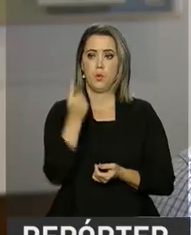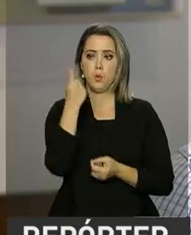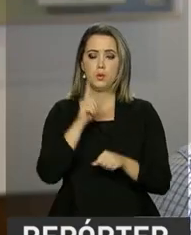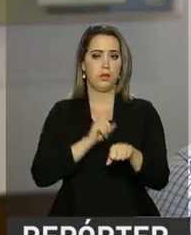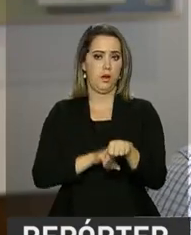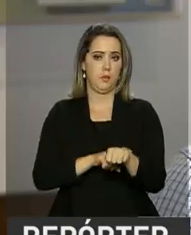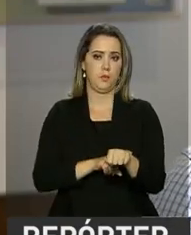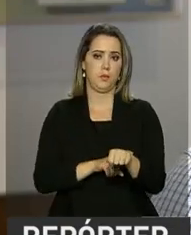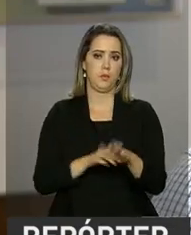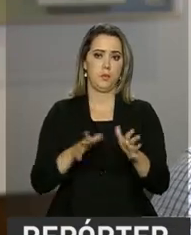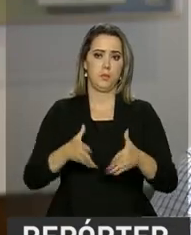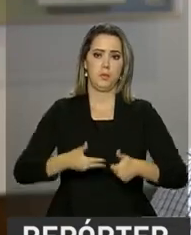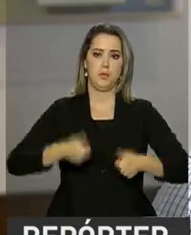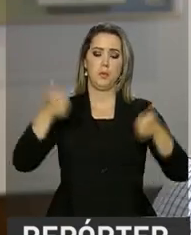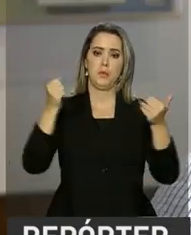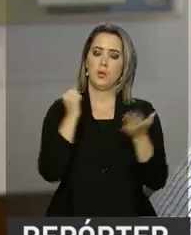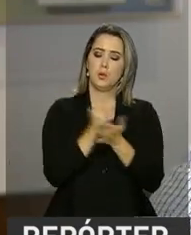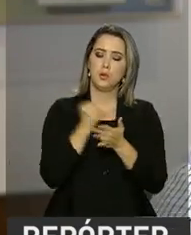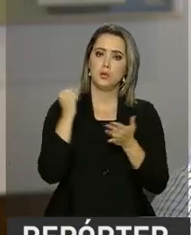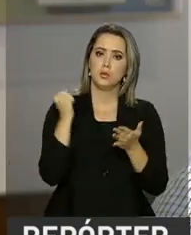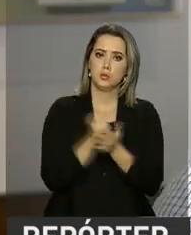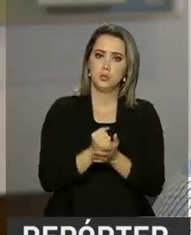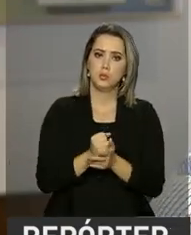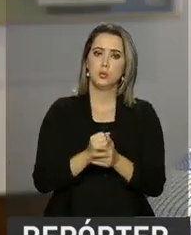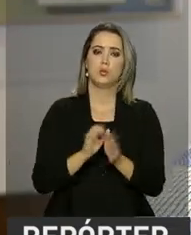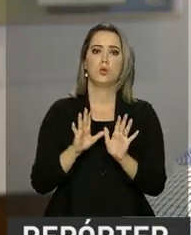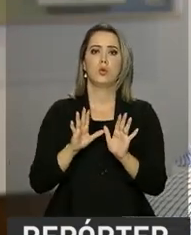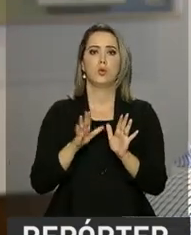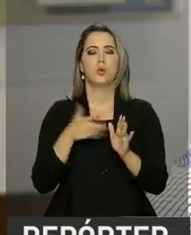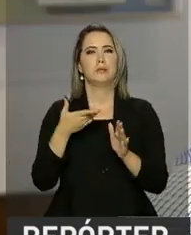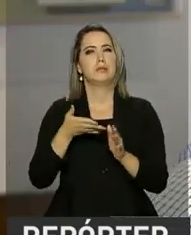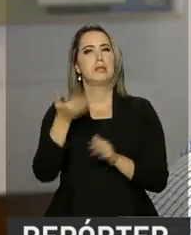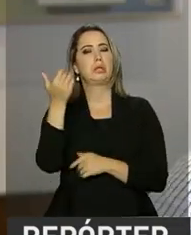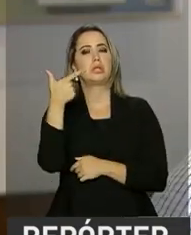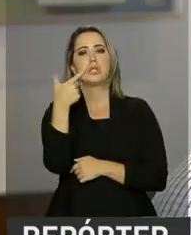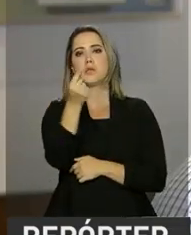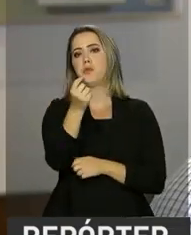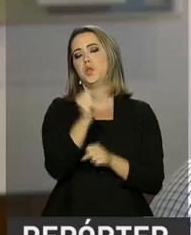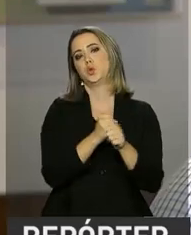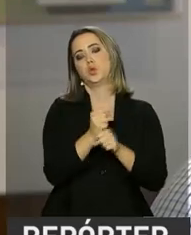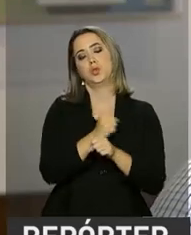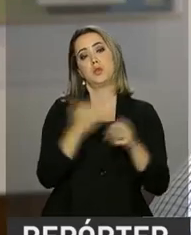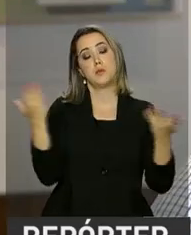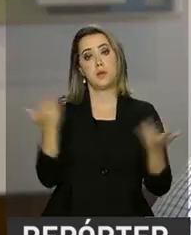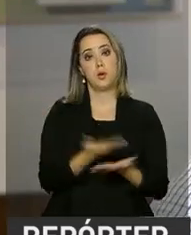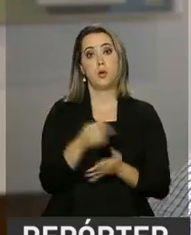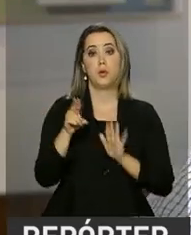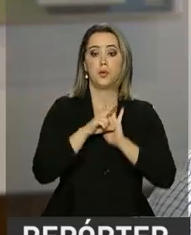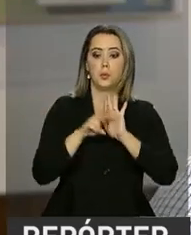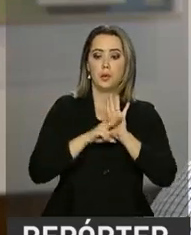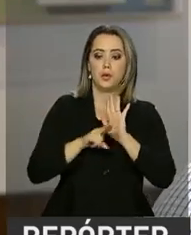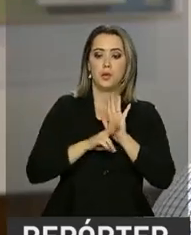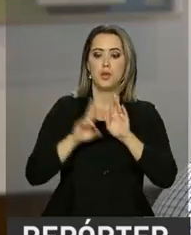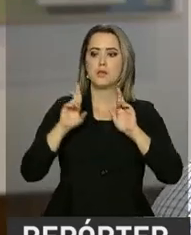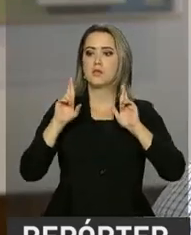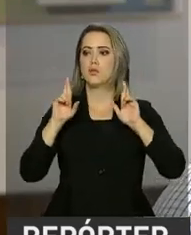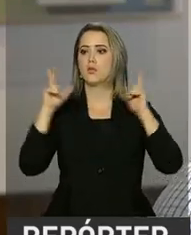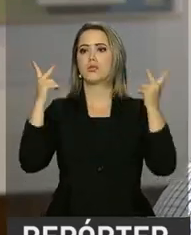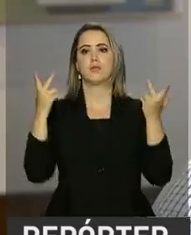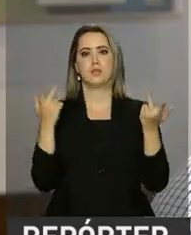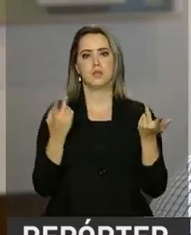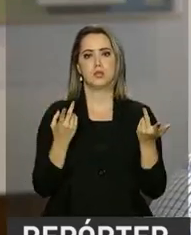tempo melhorar contratos que foram celebrados há 20 anos atrás num contexto regulatório que hoje está completamente